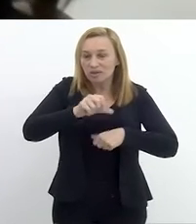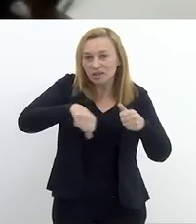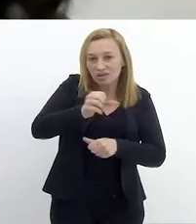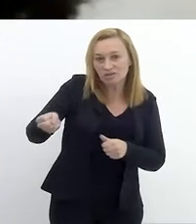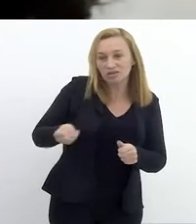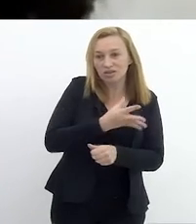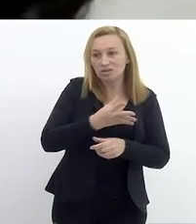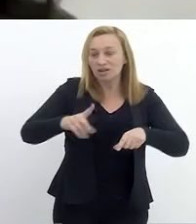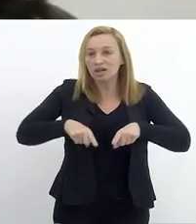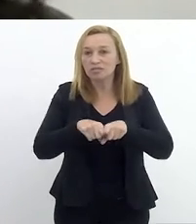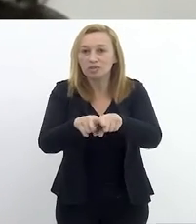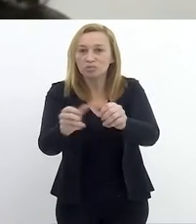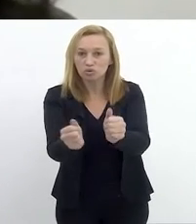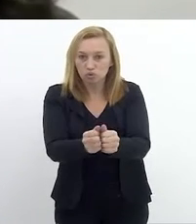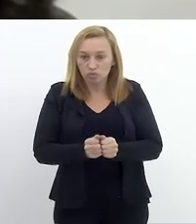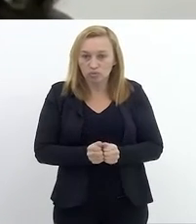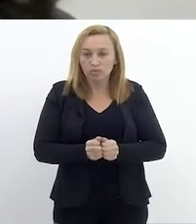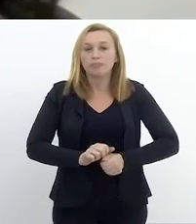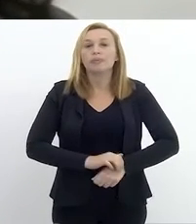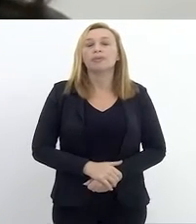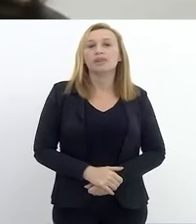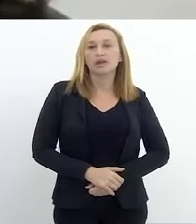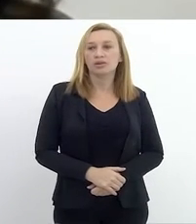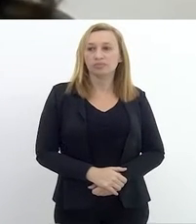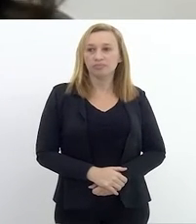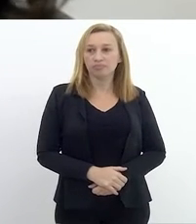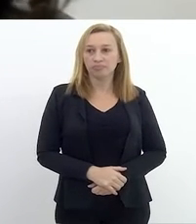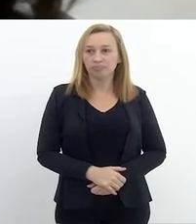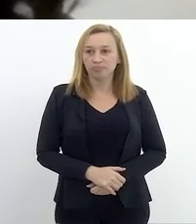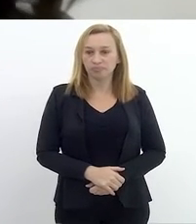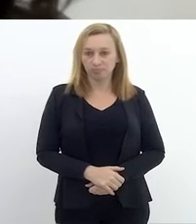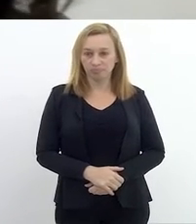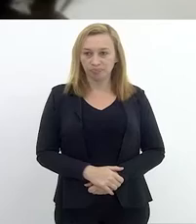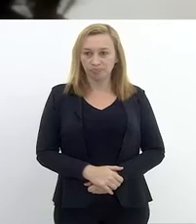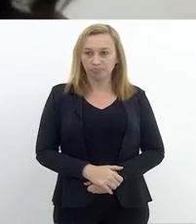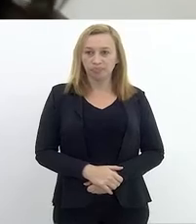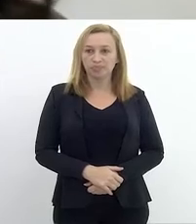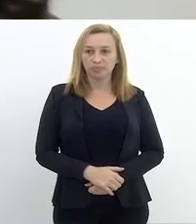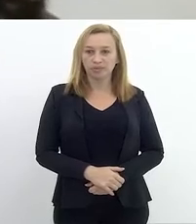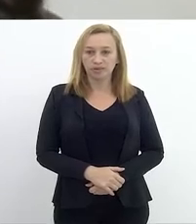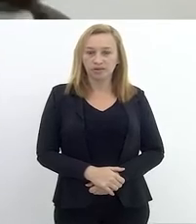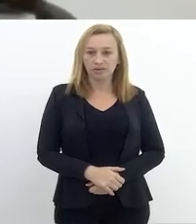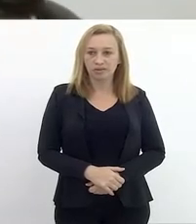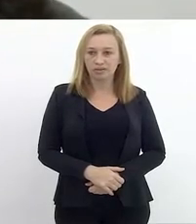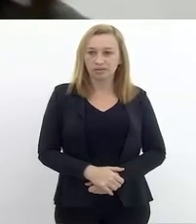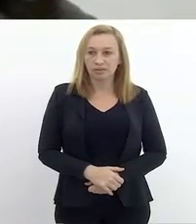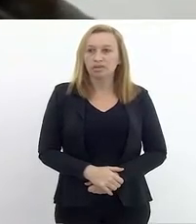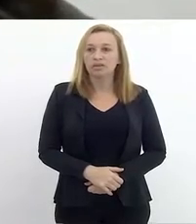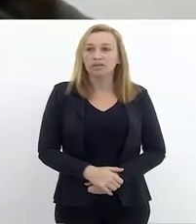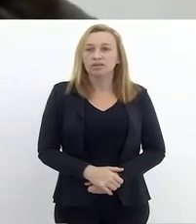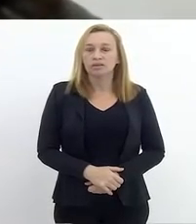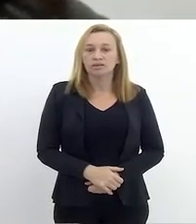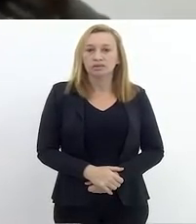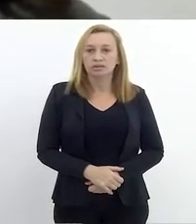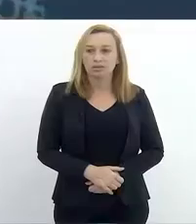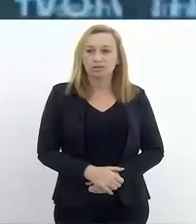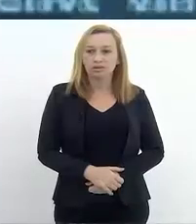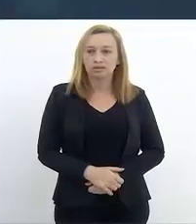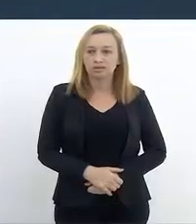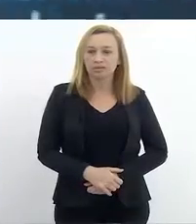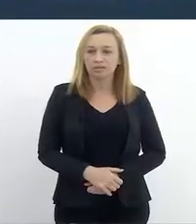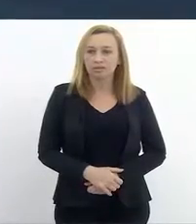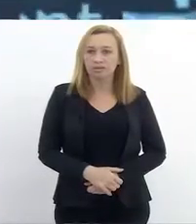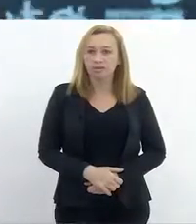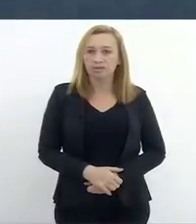vários atores que a gente já conversou aqui no primeiro bloco. Não sai daí. Rio em Foco aqui, política, economia e inovação caminho juntas.